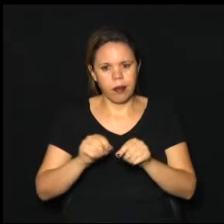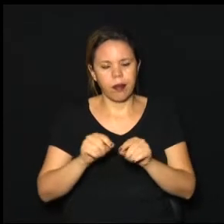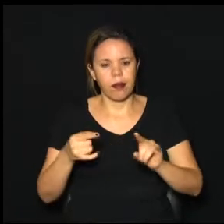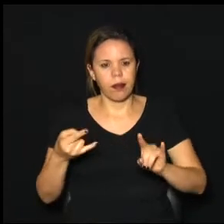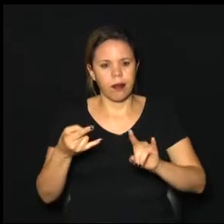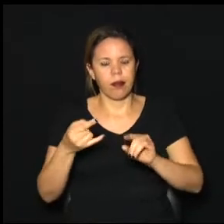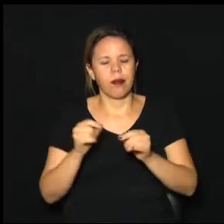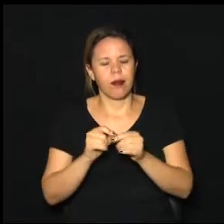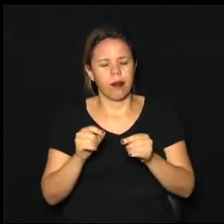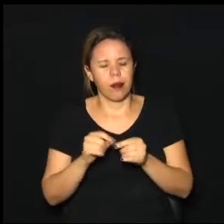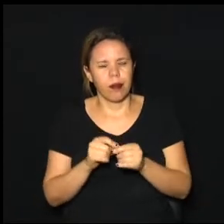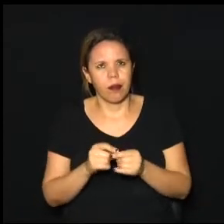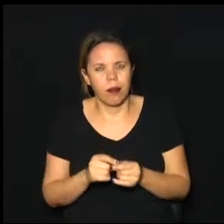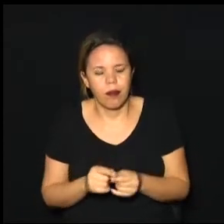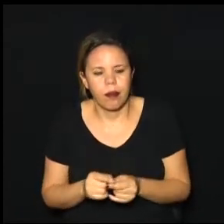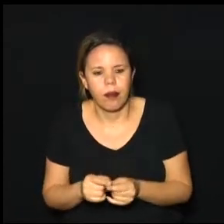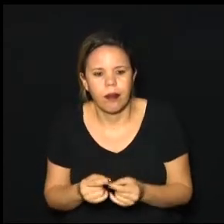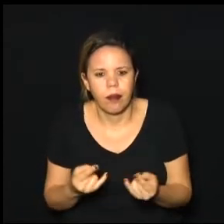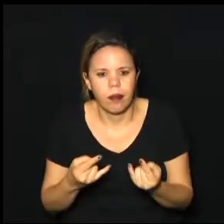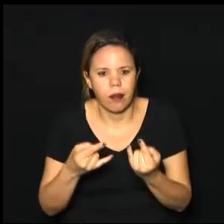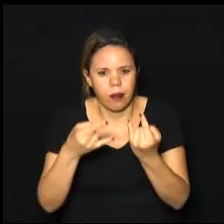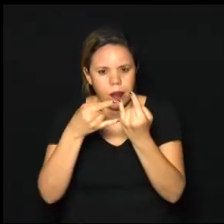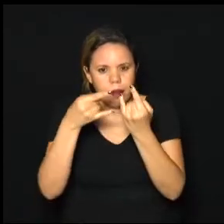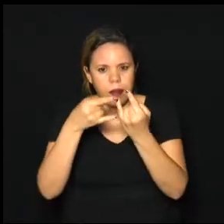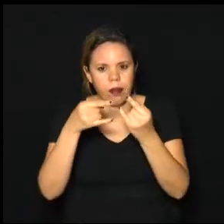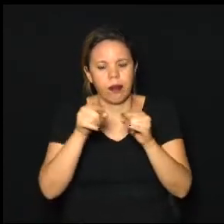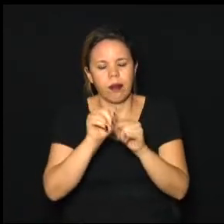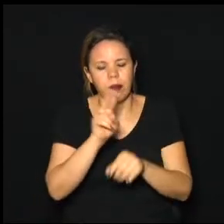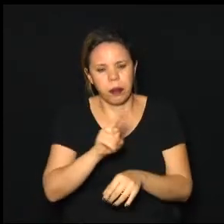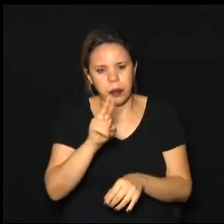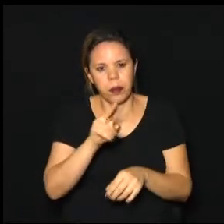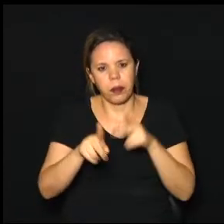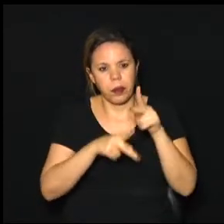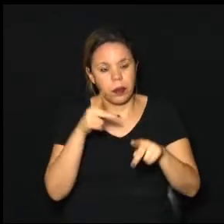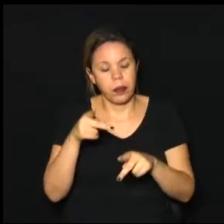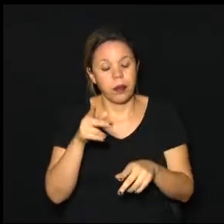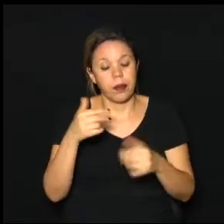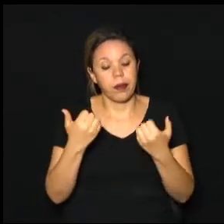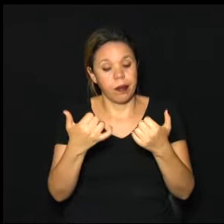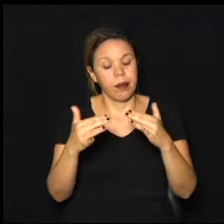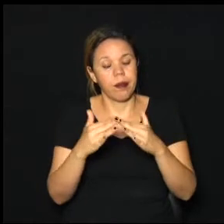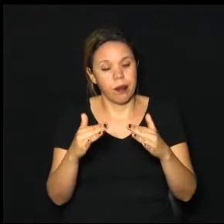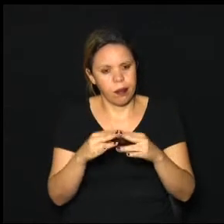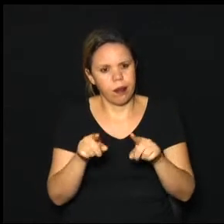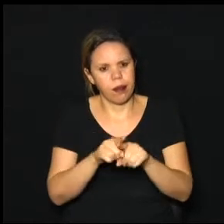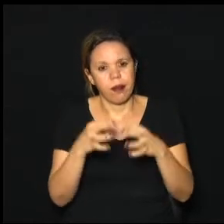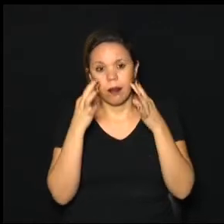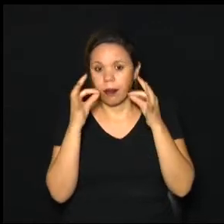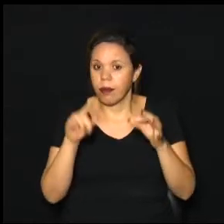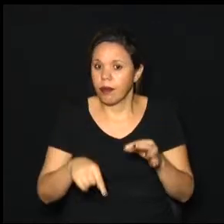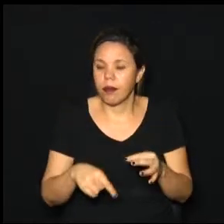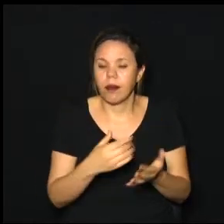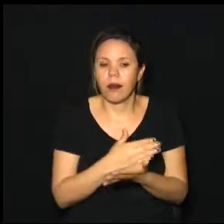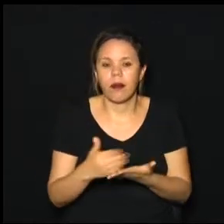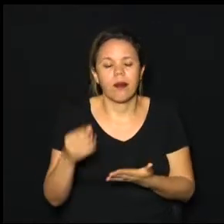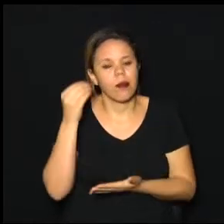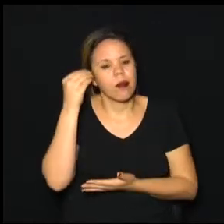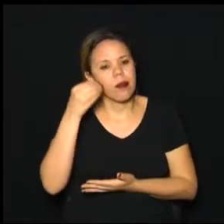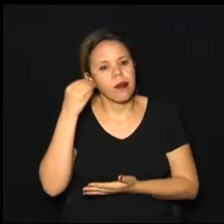nos ouvindo, que está aqui não, né? Que está aí em casa nos ouvindo, fique atento a isso, já comece a